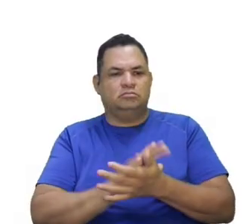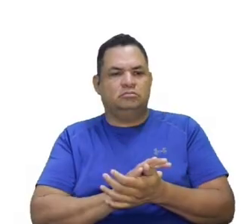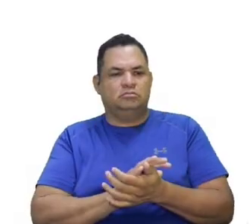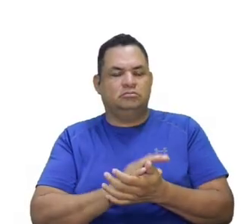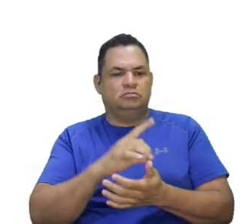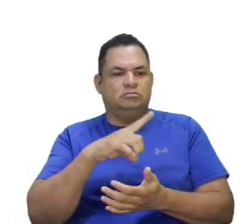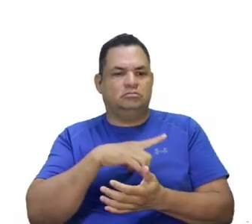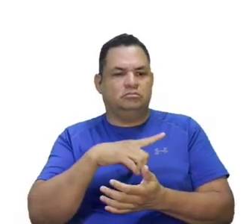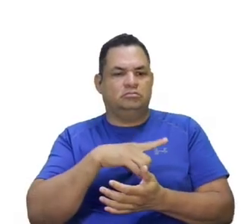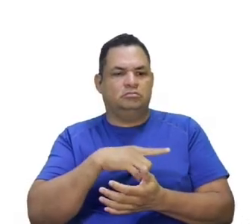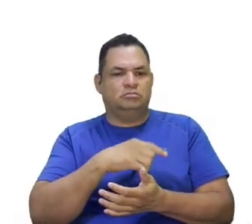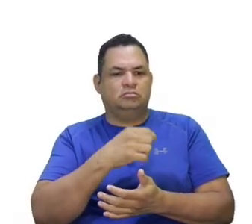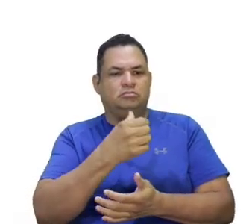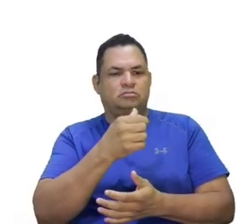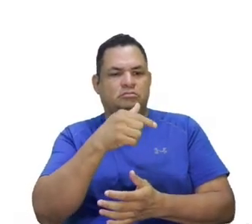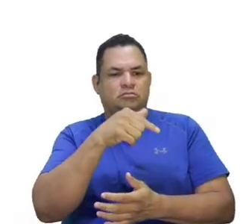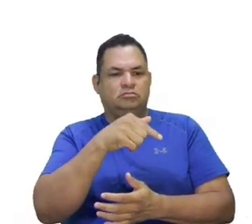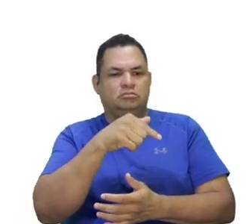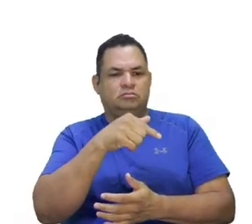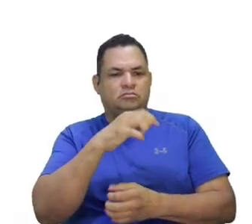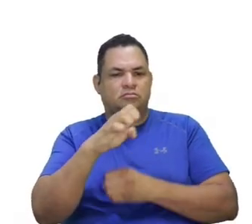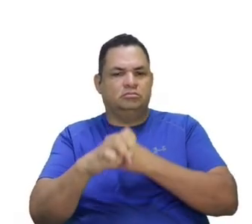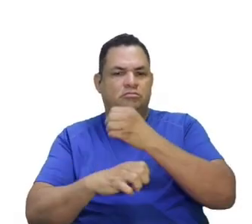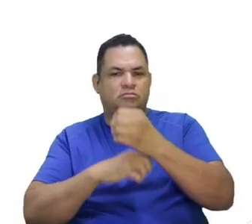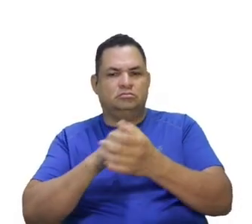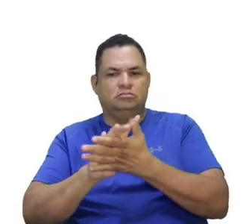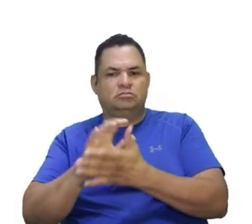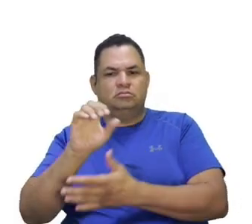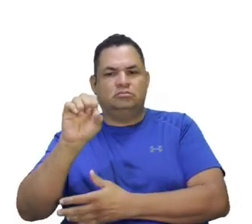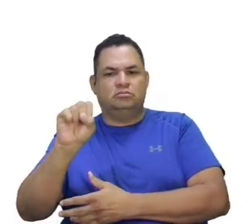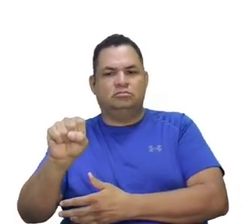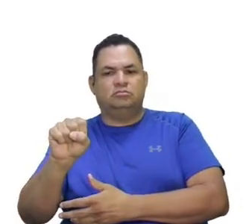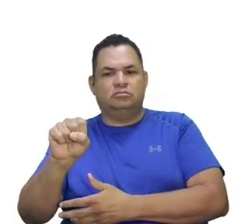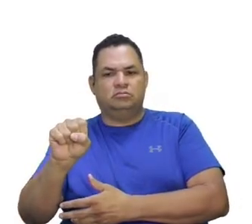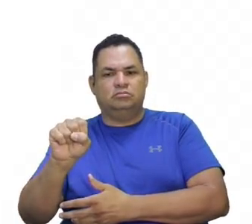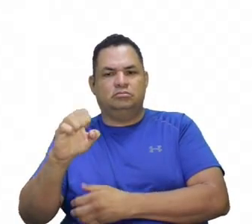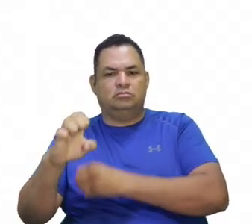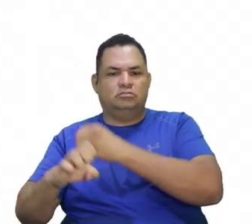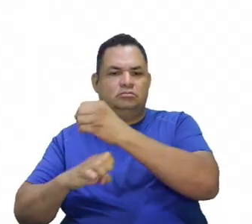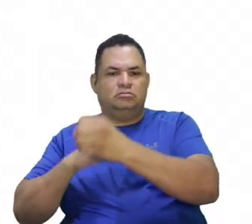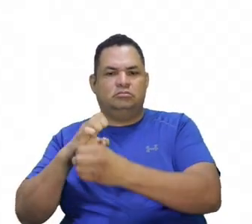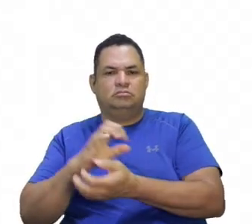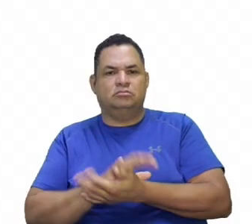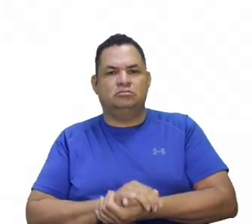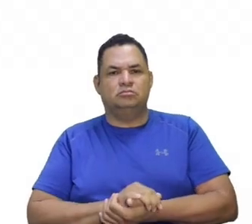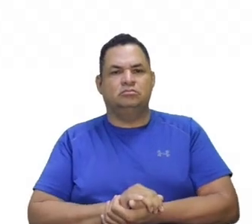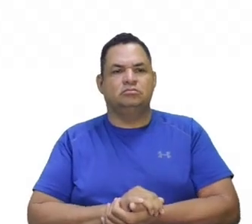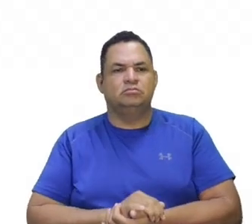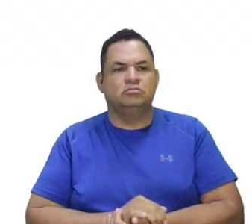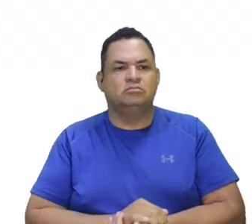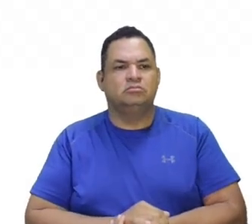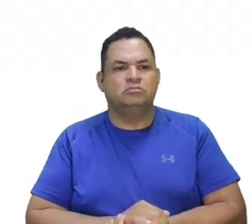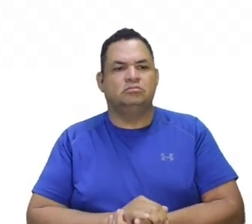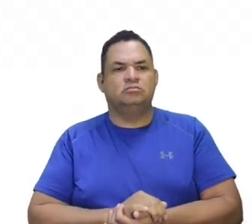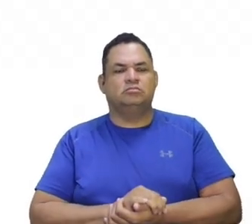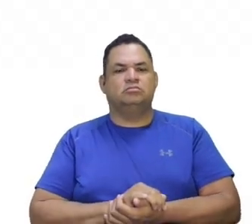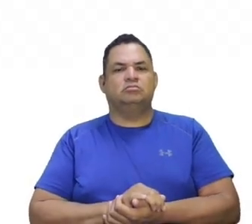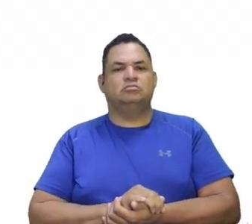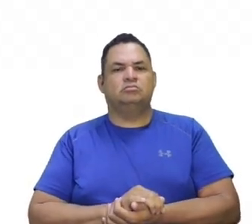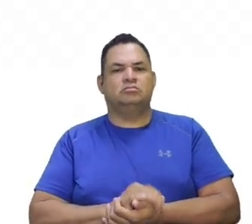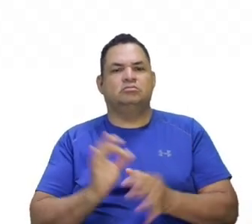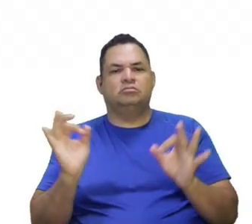Onde ele tinha 7 elétrons, agora ele tem 8. Então, o que acontece como